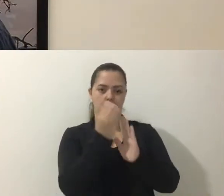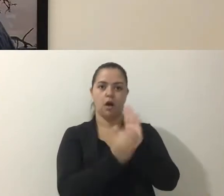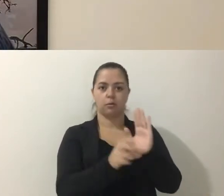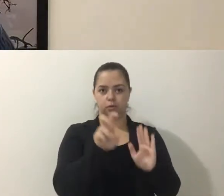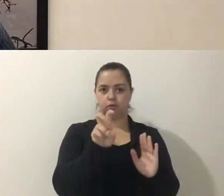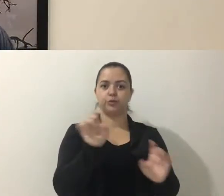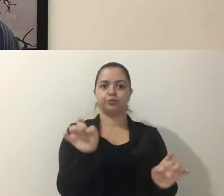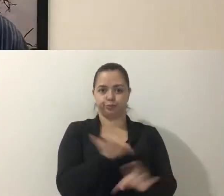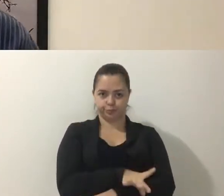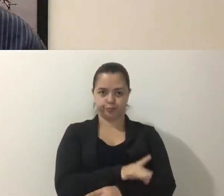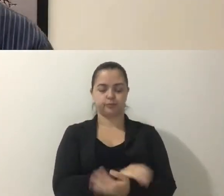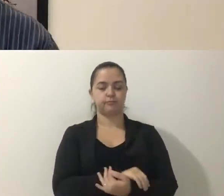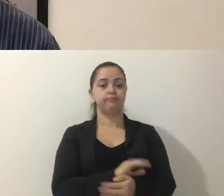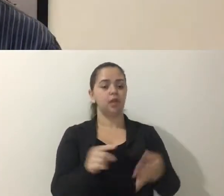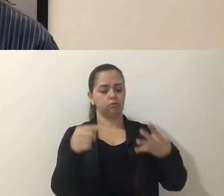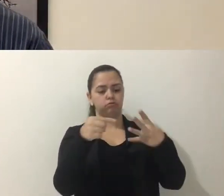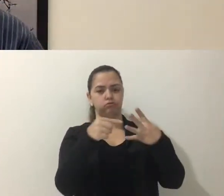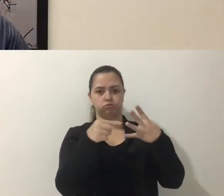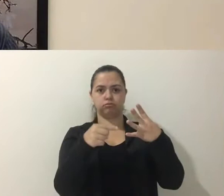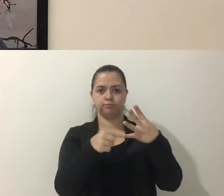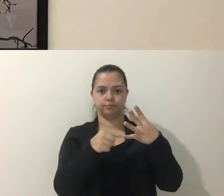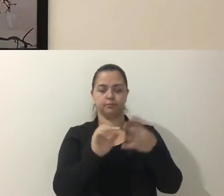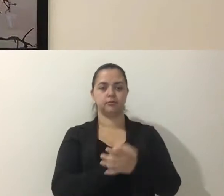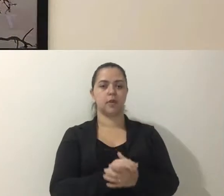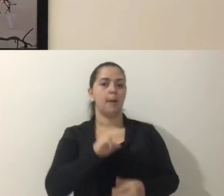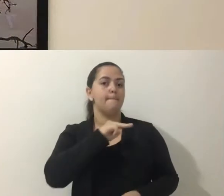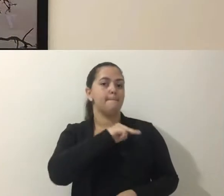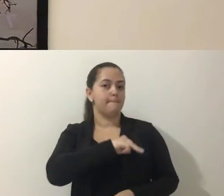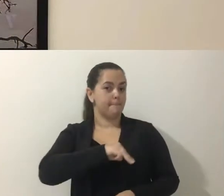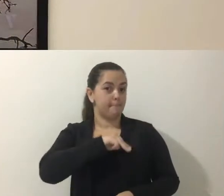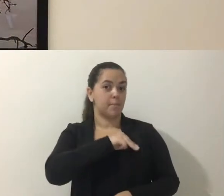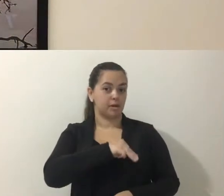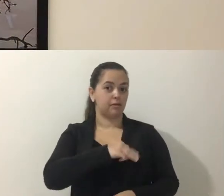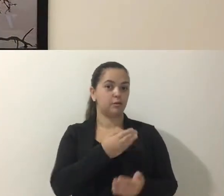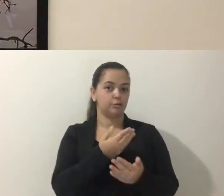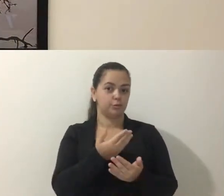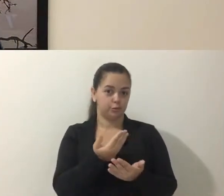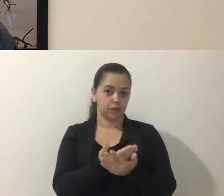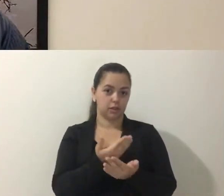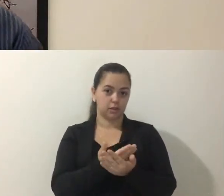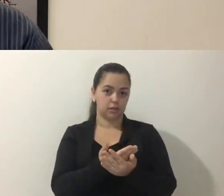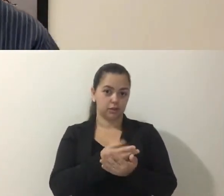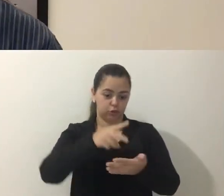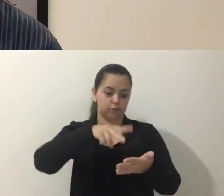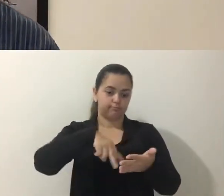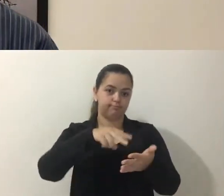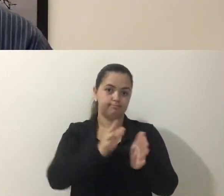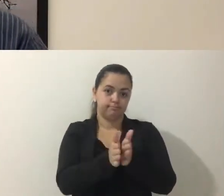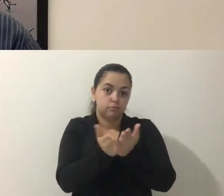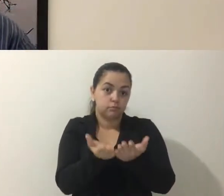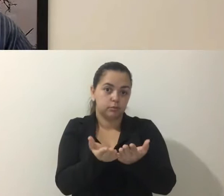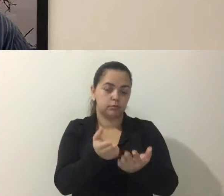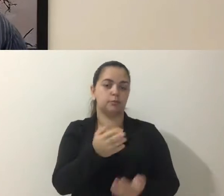o capítulo 5. Mas vamos aos dois. Mateus, nosso texto é